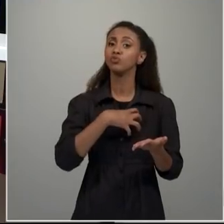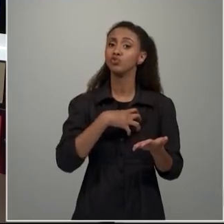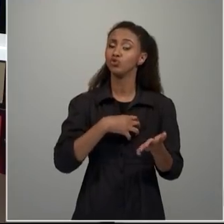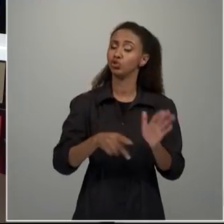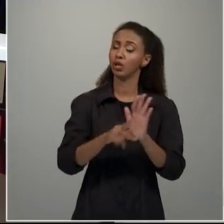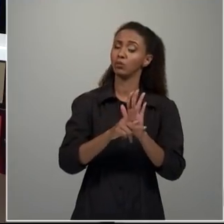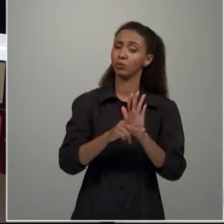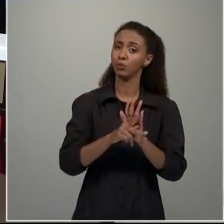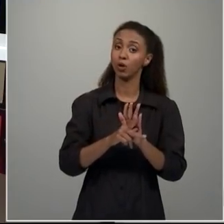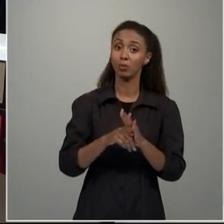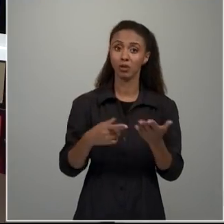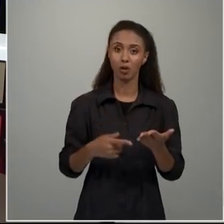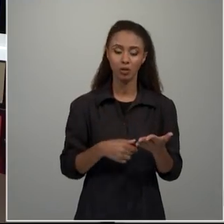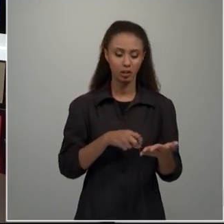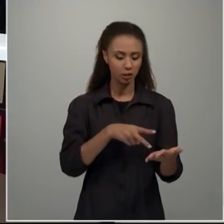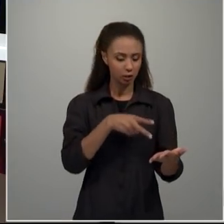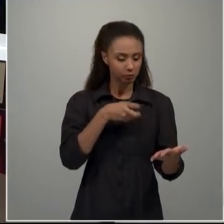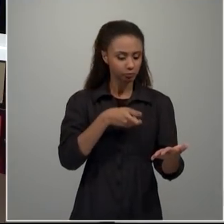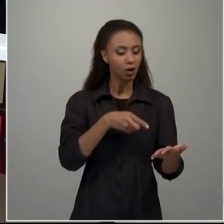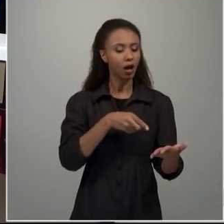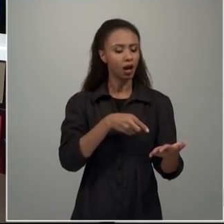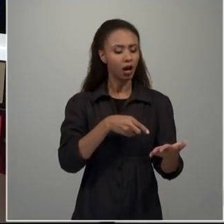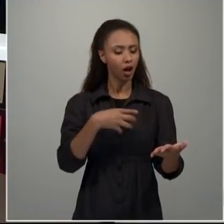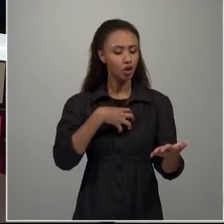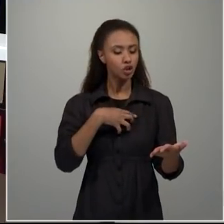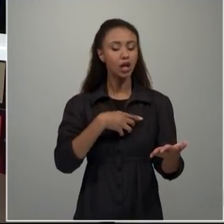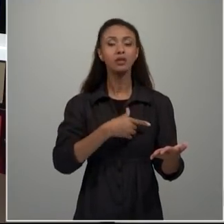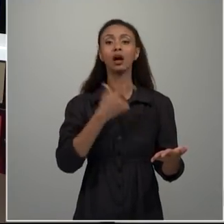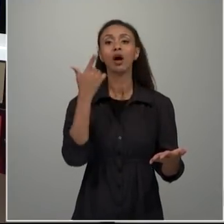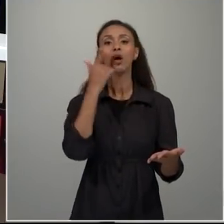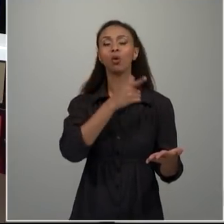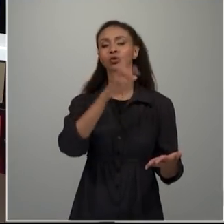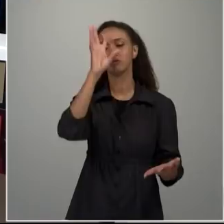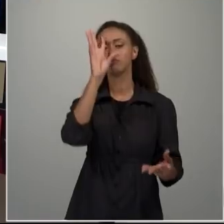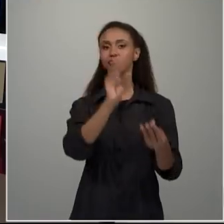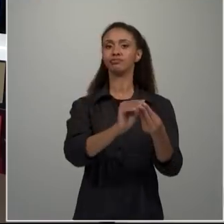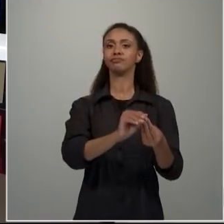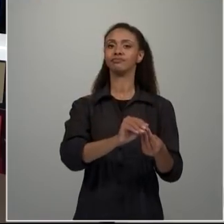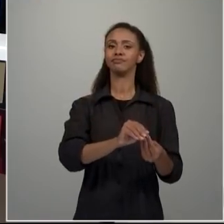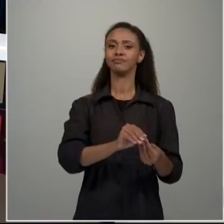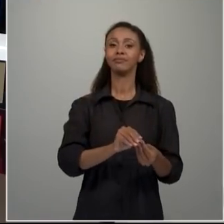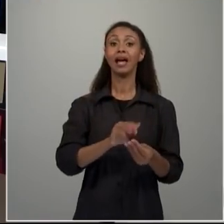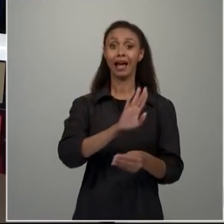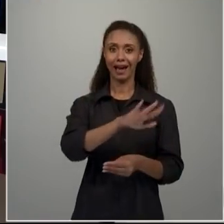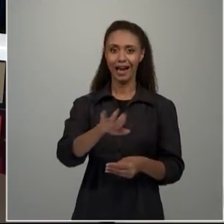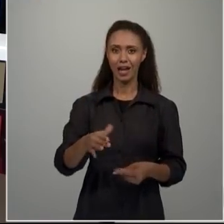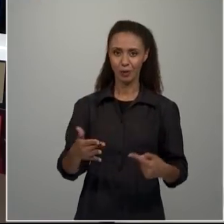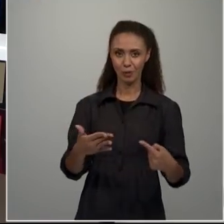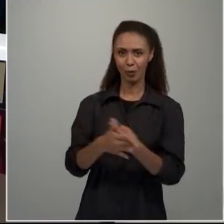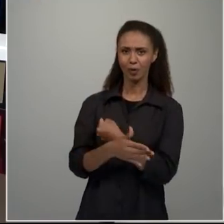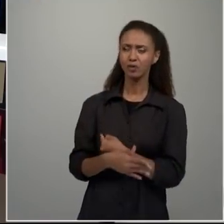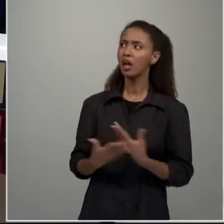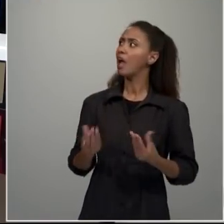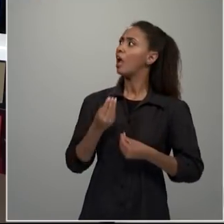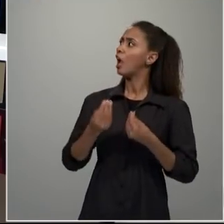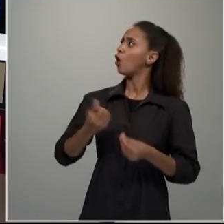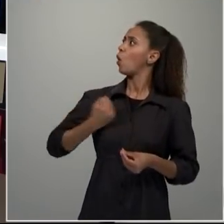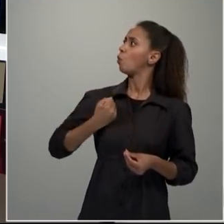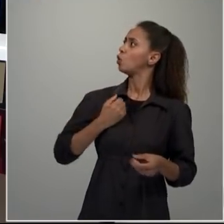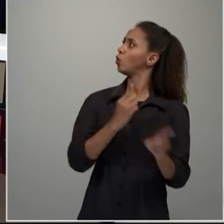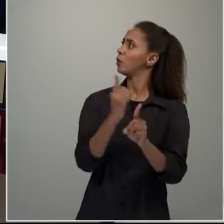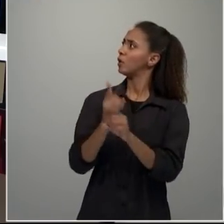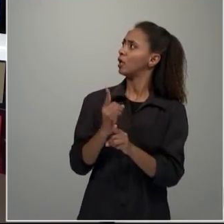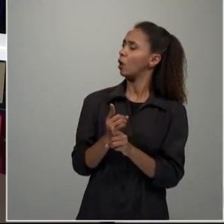esses formatos você já consegue direto ao ponto teve uma aluna que perguntou assim pra mim mas tem tido como é que eu faço pra achar os números